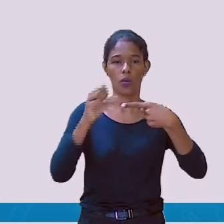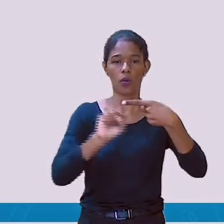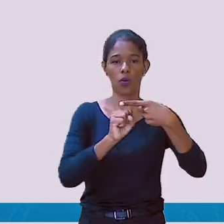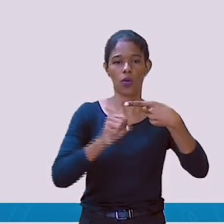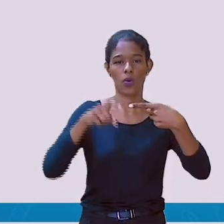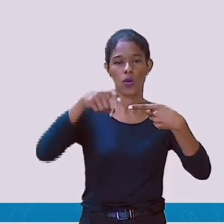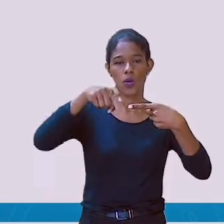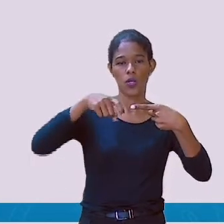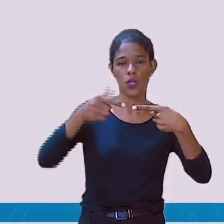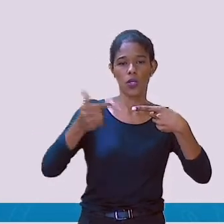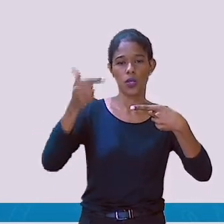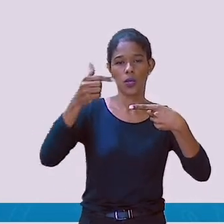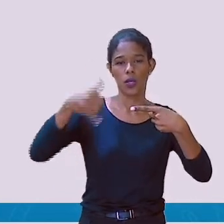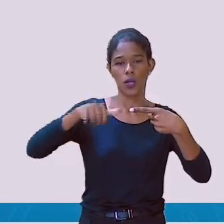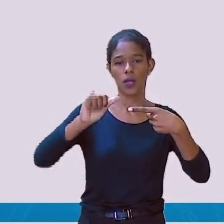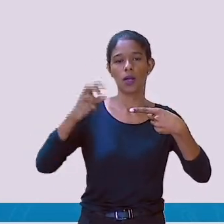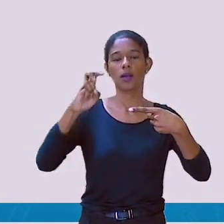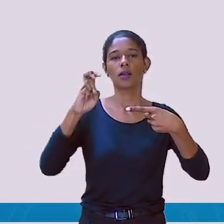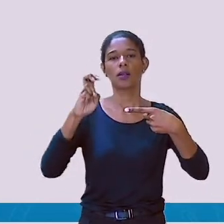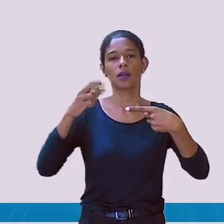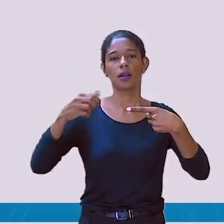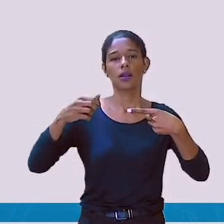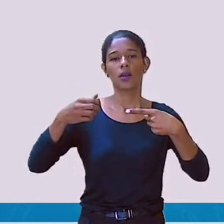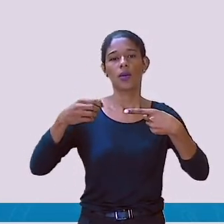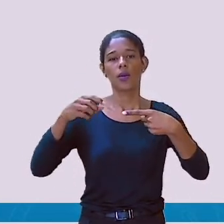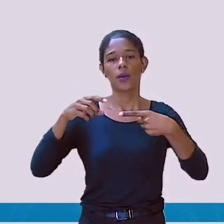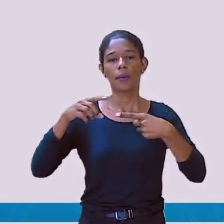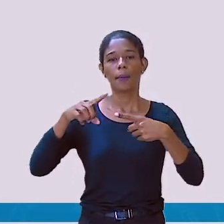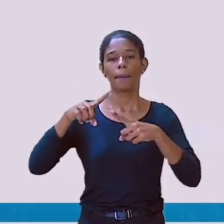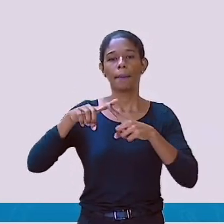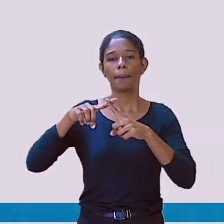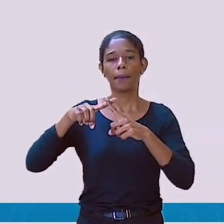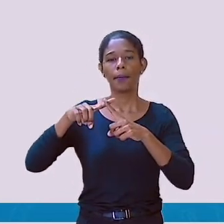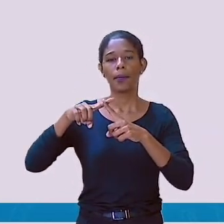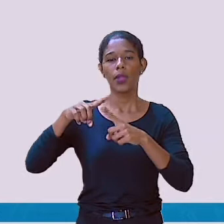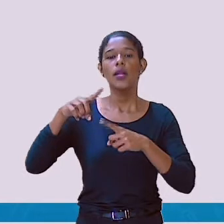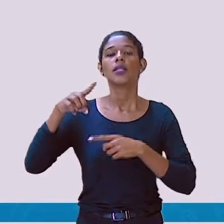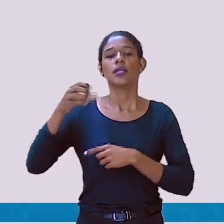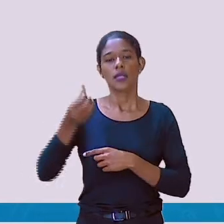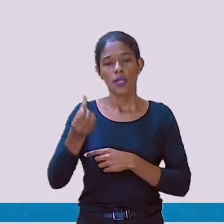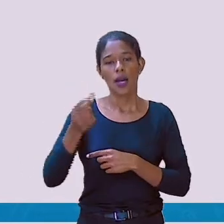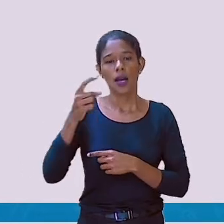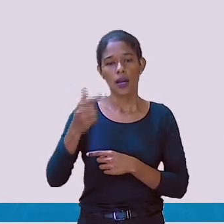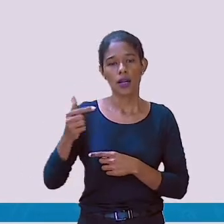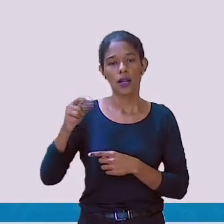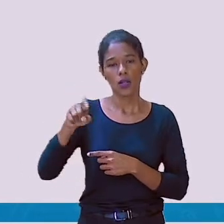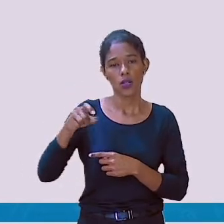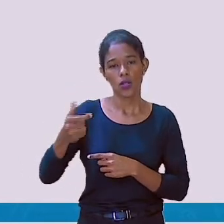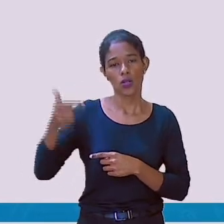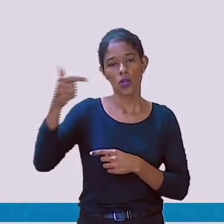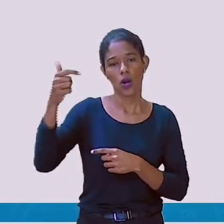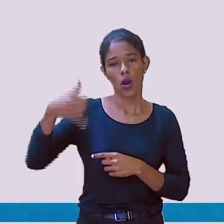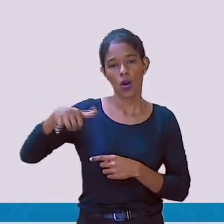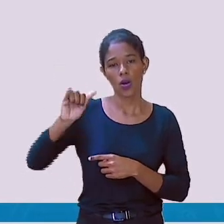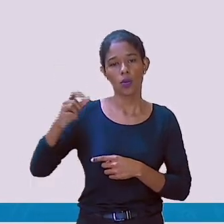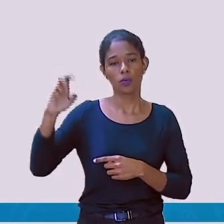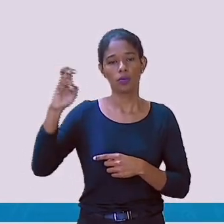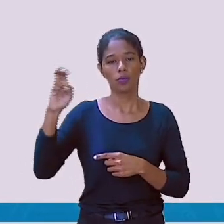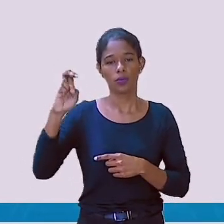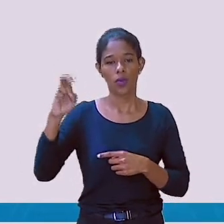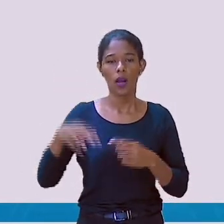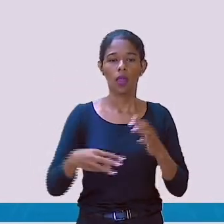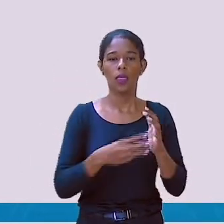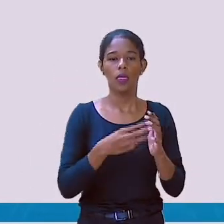quinta potência. Então, são semelhantes porque a parte literal é a mesma. No número 3, eu tenho